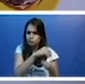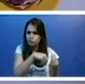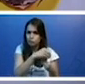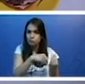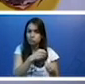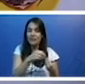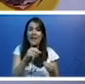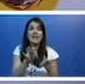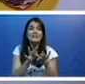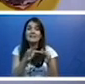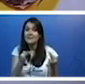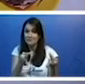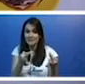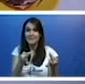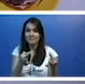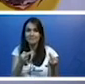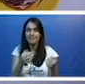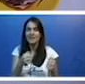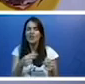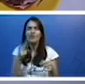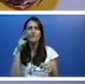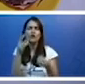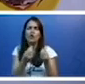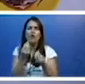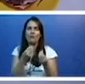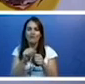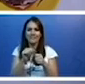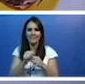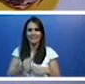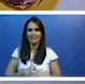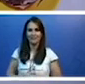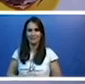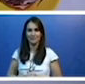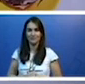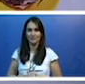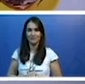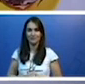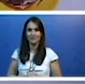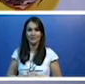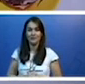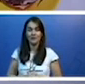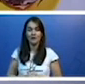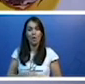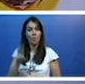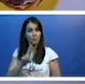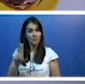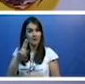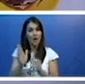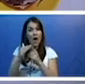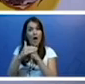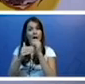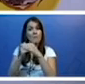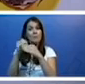vegetal é bastante simples. Veja dois modos de obter uma solução indicadora usando o repolho roxo.